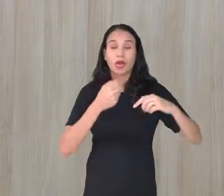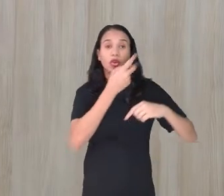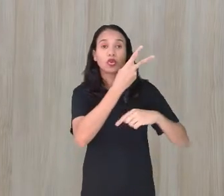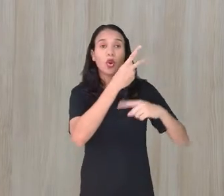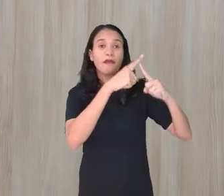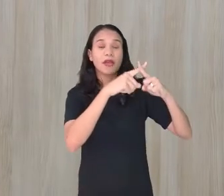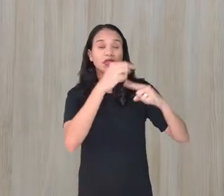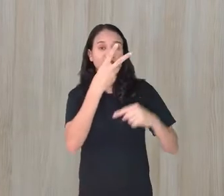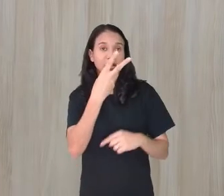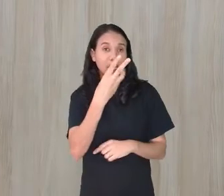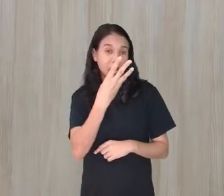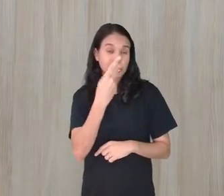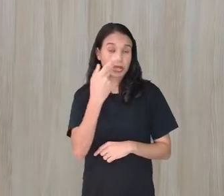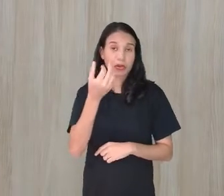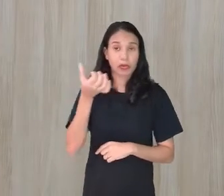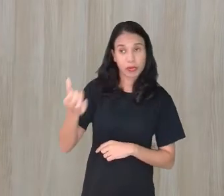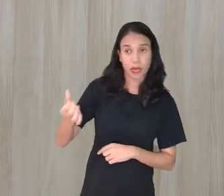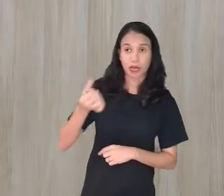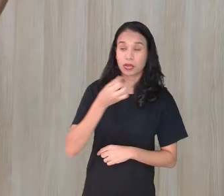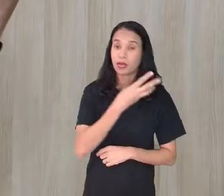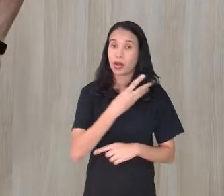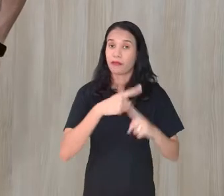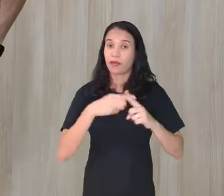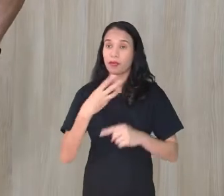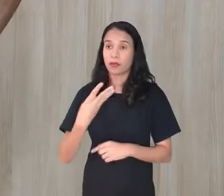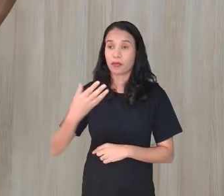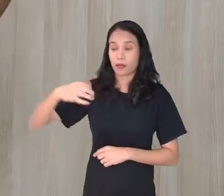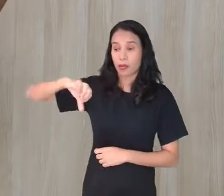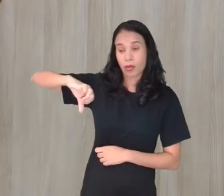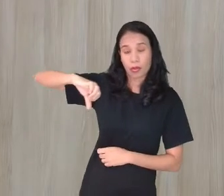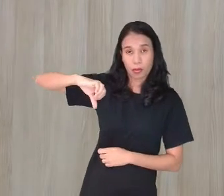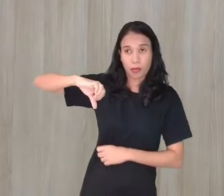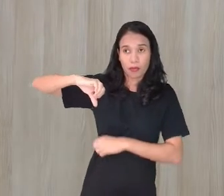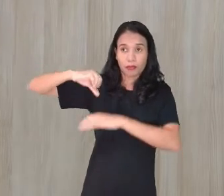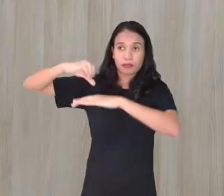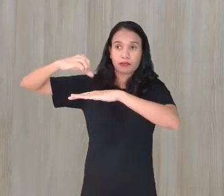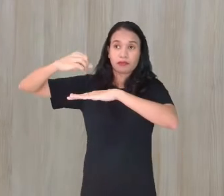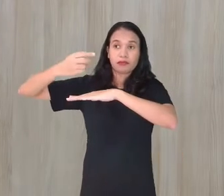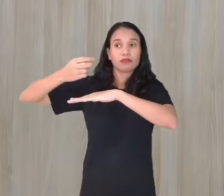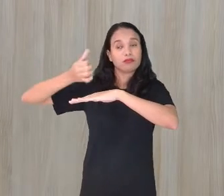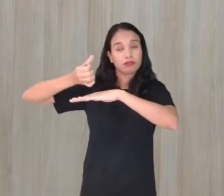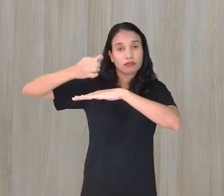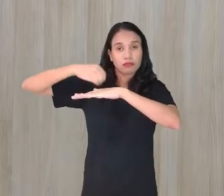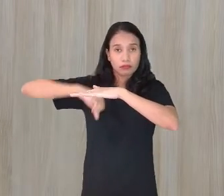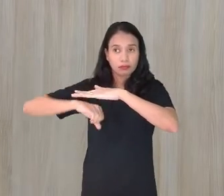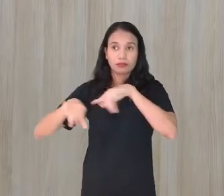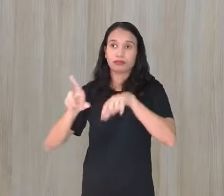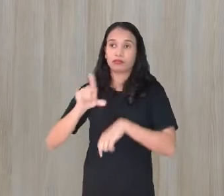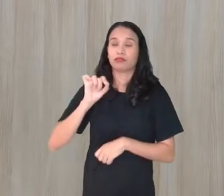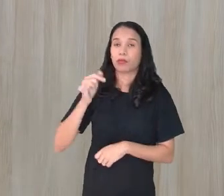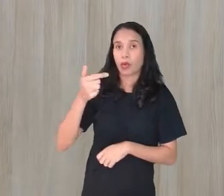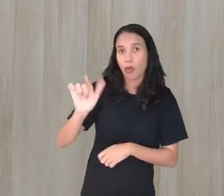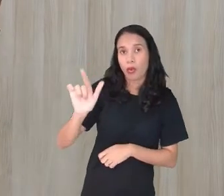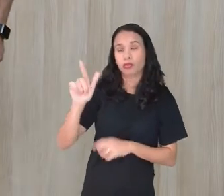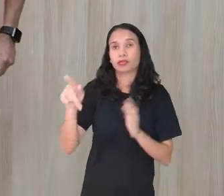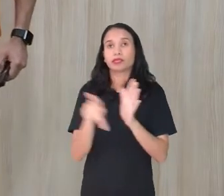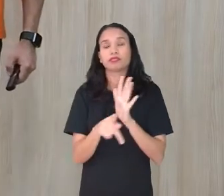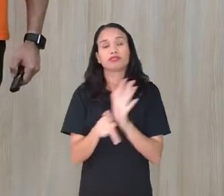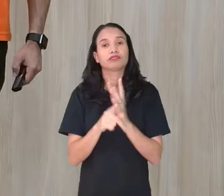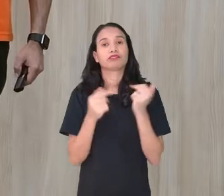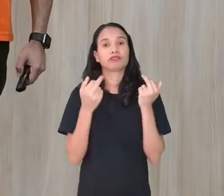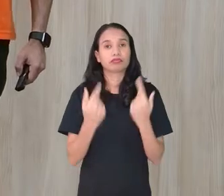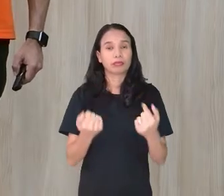vezes 3 é igual a 6 e 3 vezes 3 é igual a 9. Escolhi outro número e depois eu multipliquei